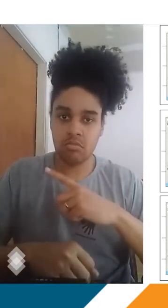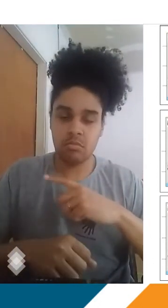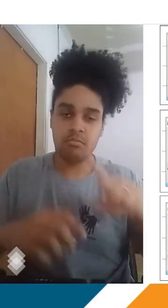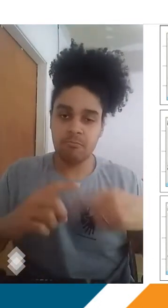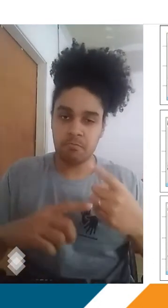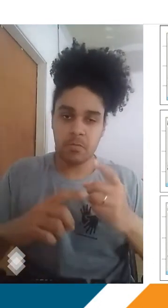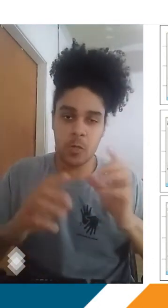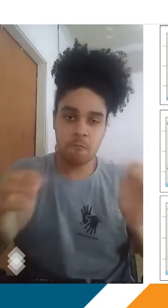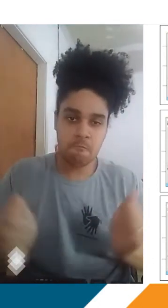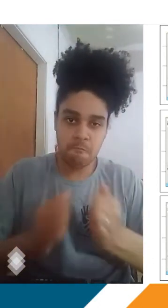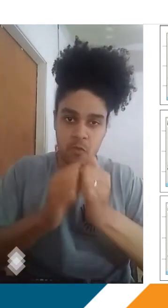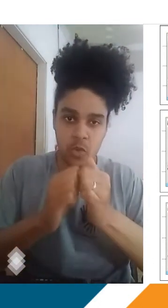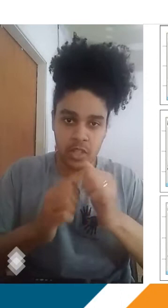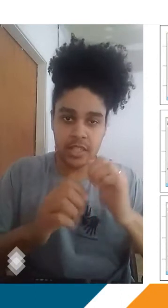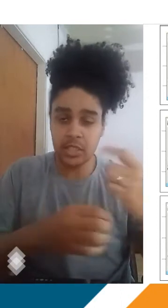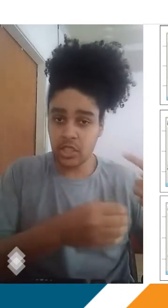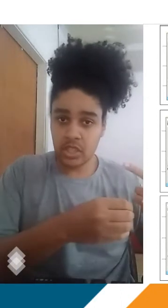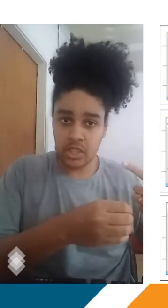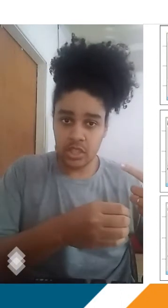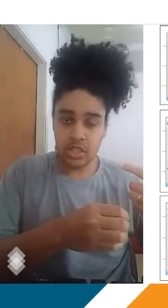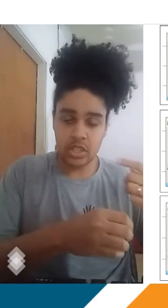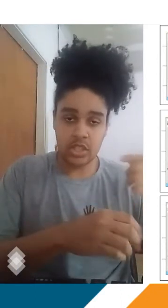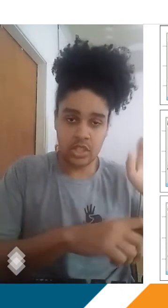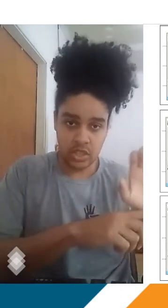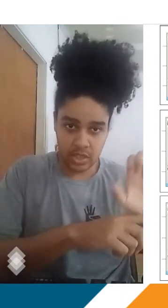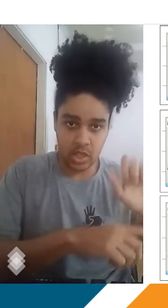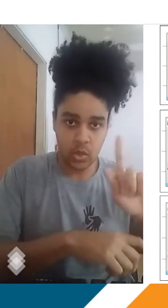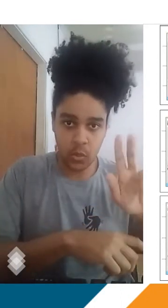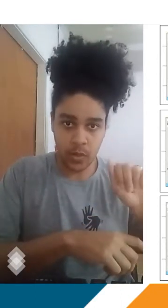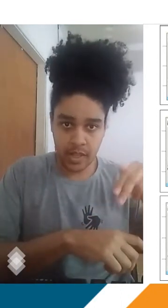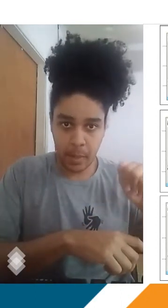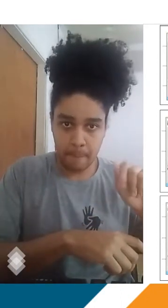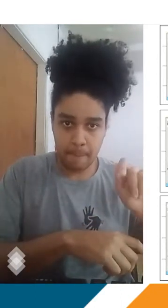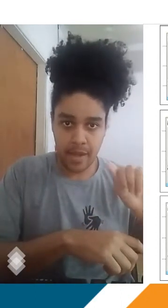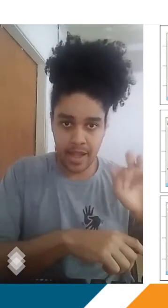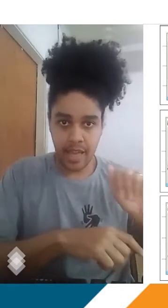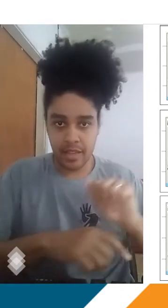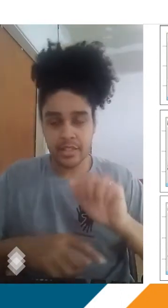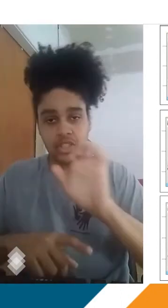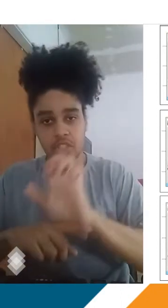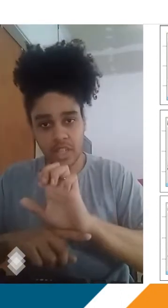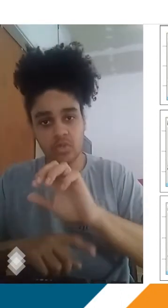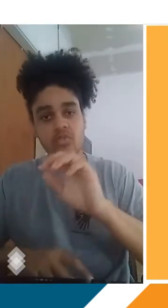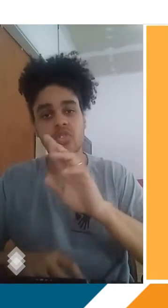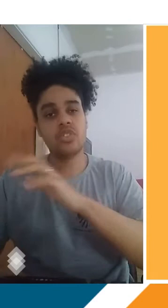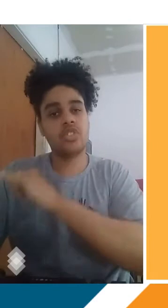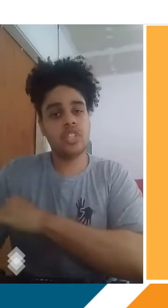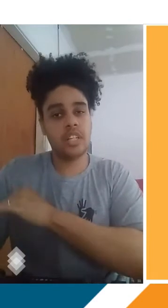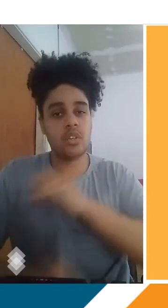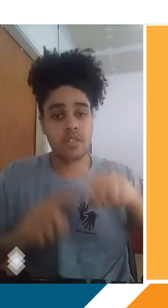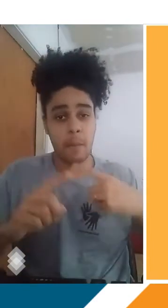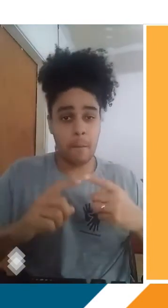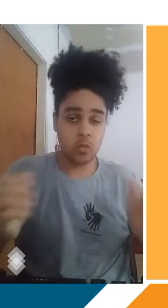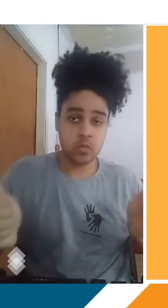1975, teremos a fusão do Estado da Guanabara com o Estado do Rio de Janeiro, criando então o Estado do Rio de Janeiro que conhecemos hoje. Teremos aqui